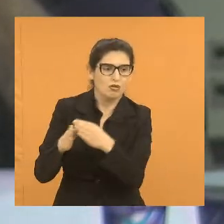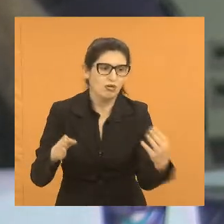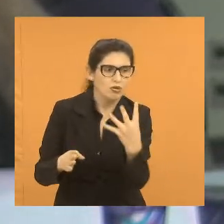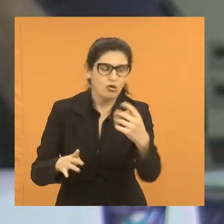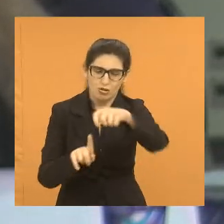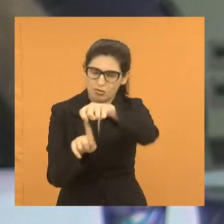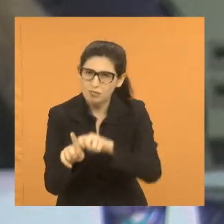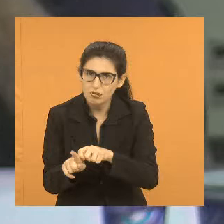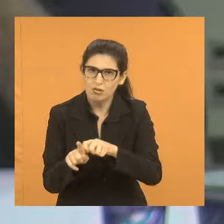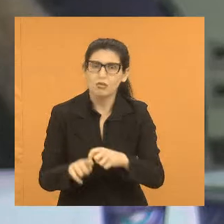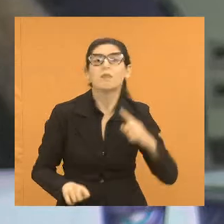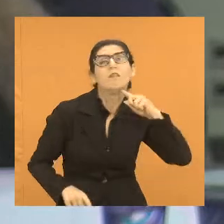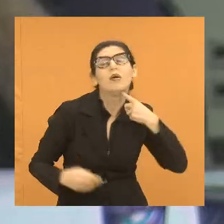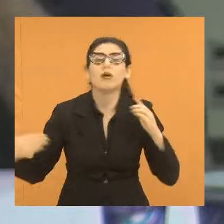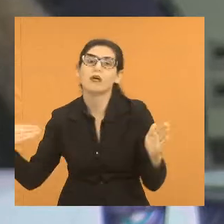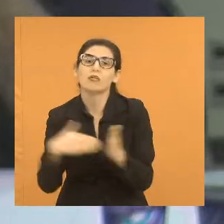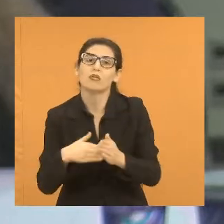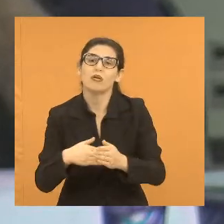Em relação